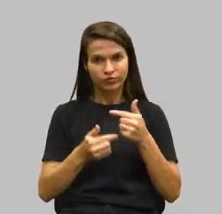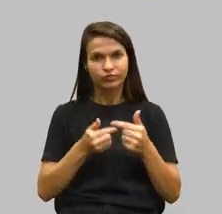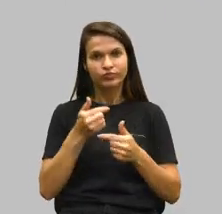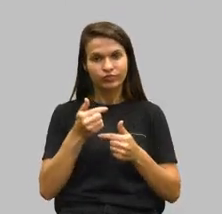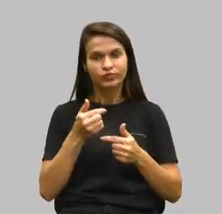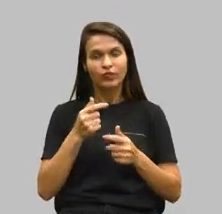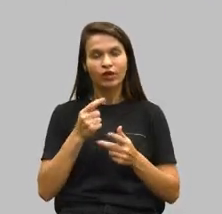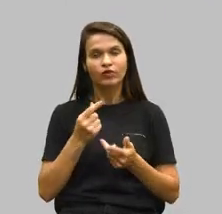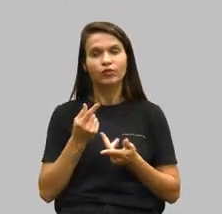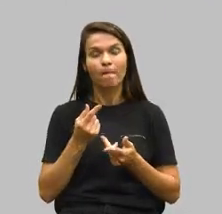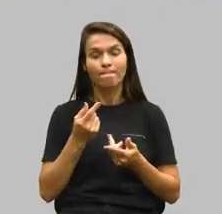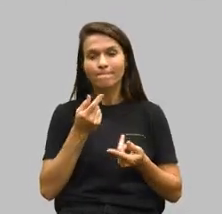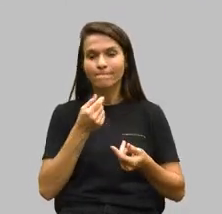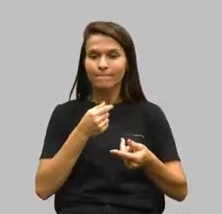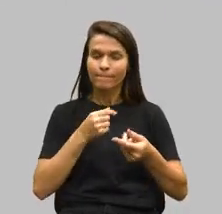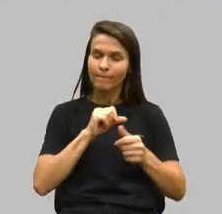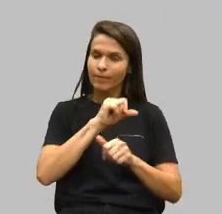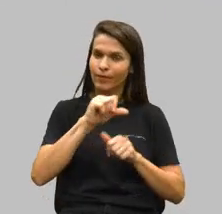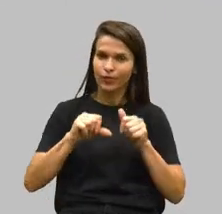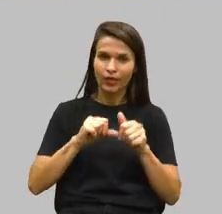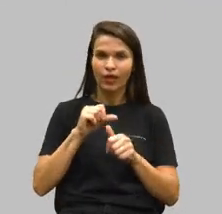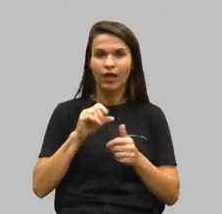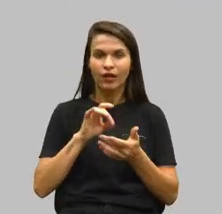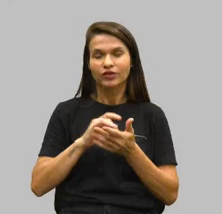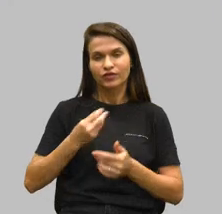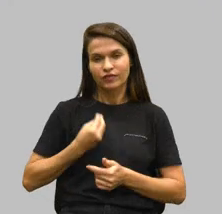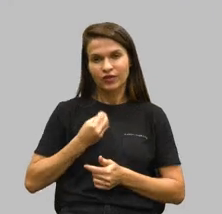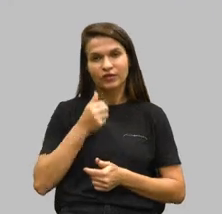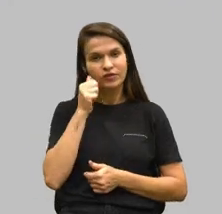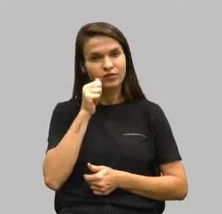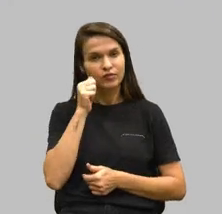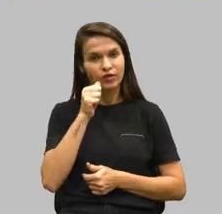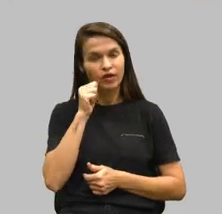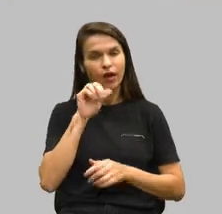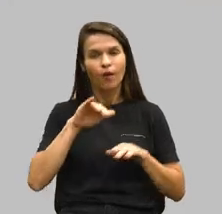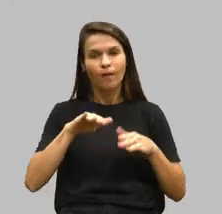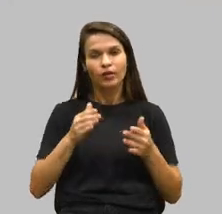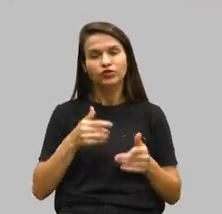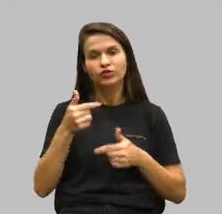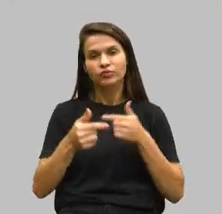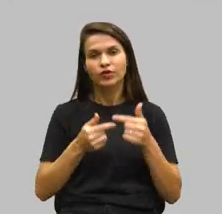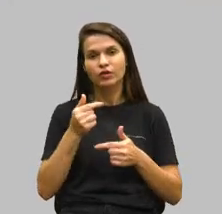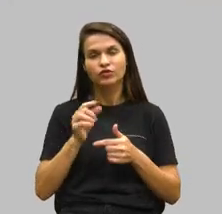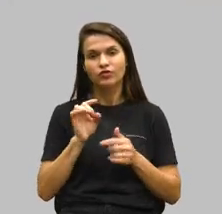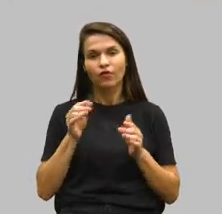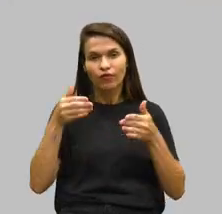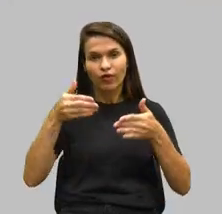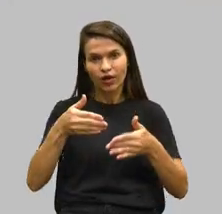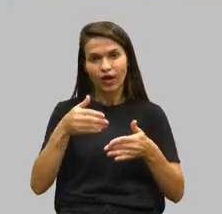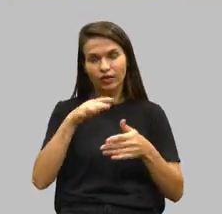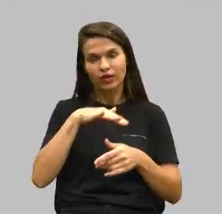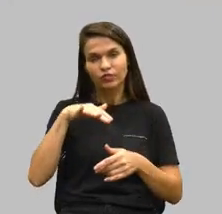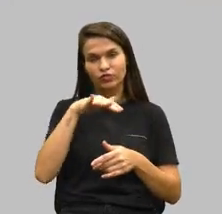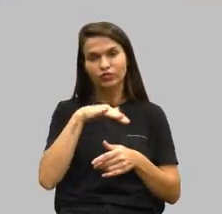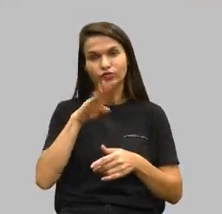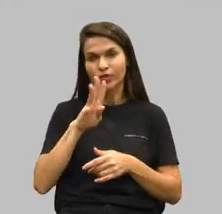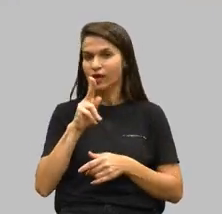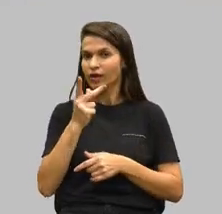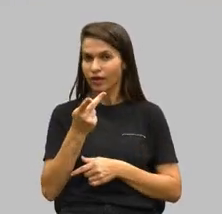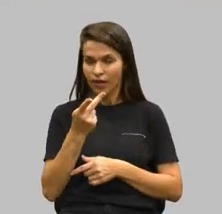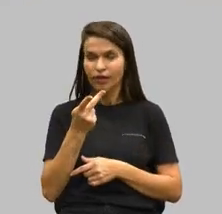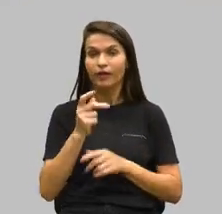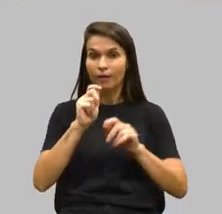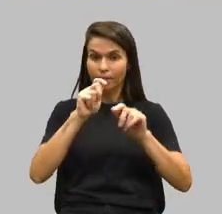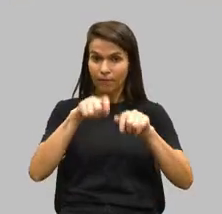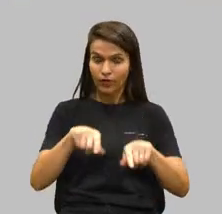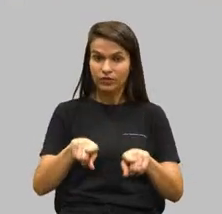de vida dessas mulheres e mais que o banco de empregos não esteja Centralizado da nossa região metropolitana que ele